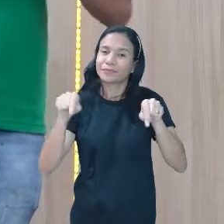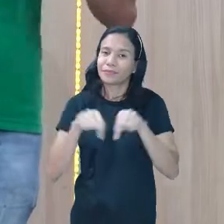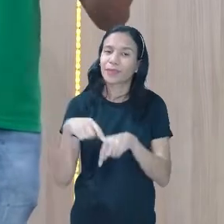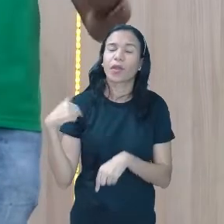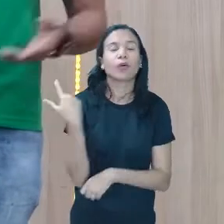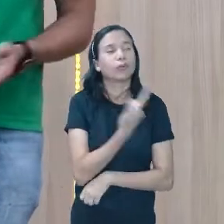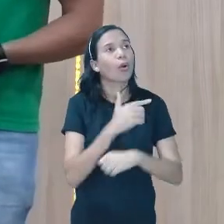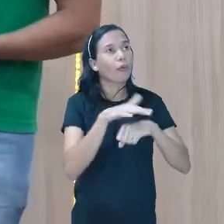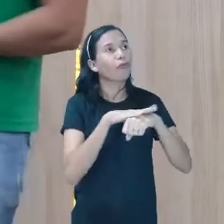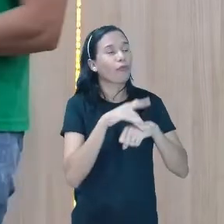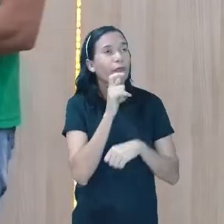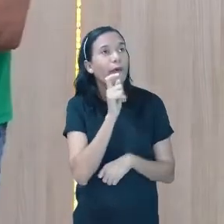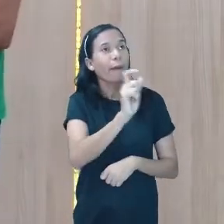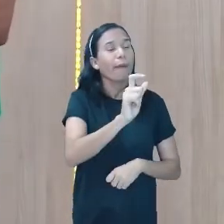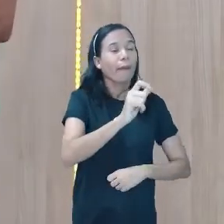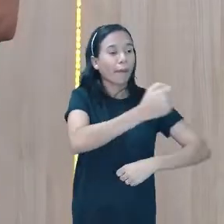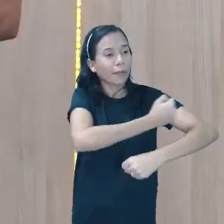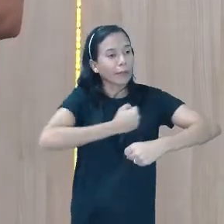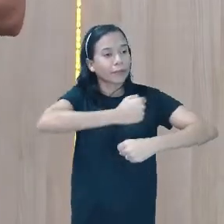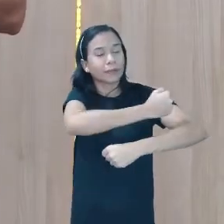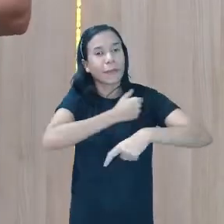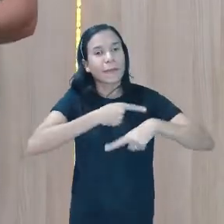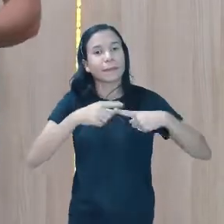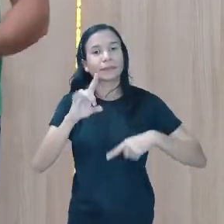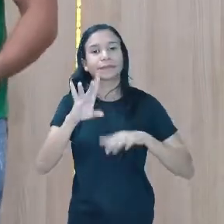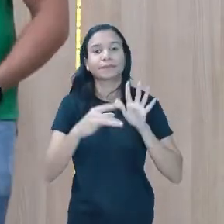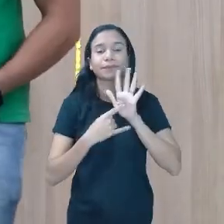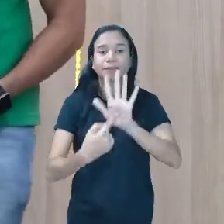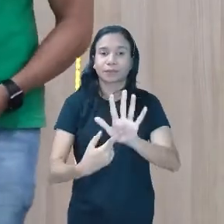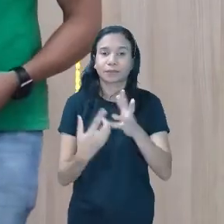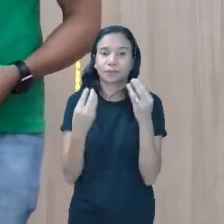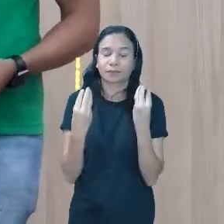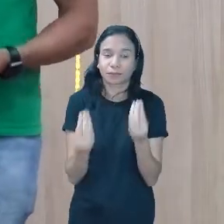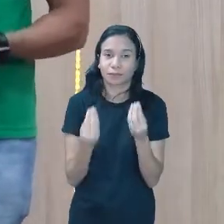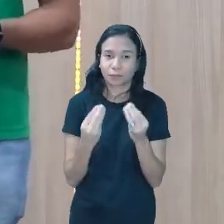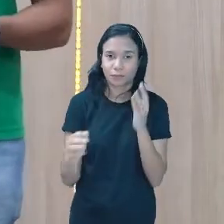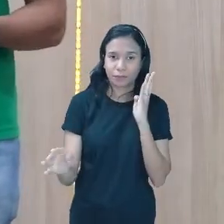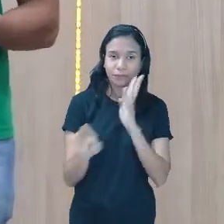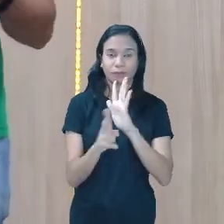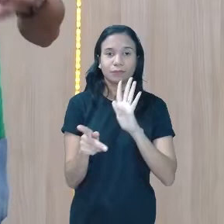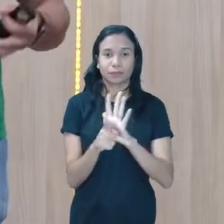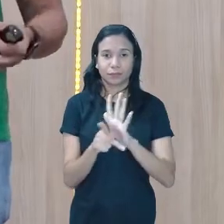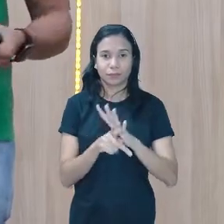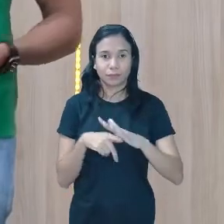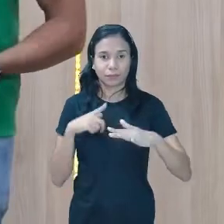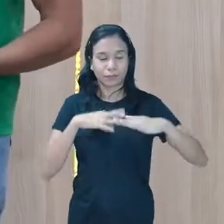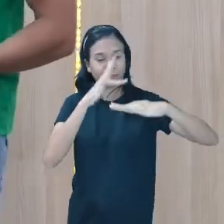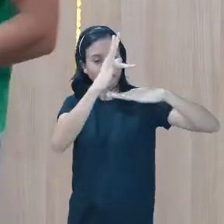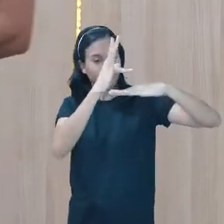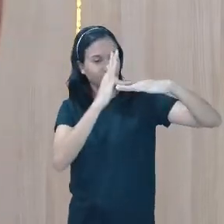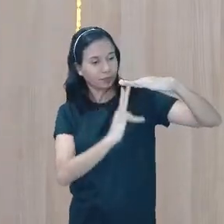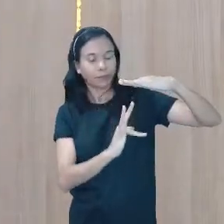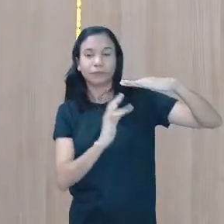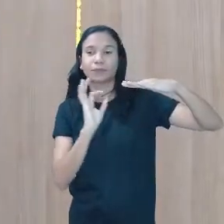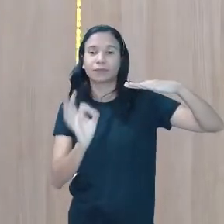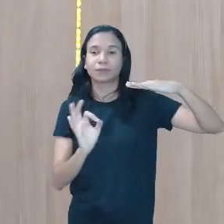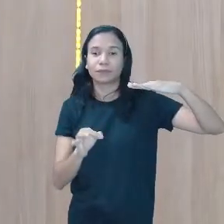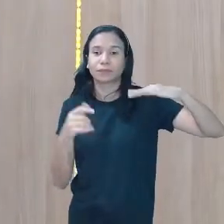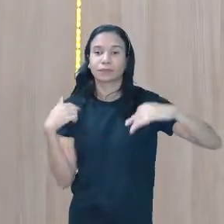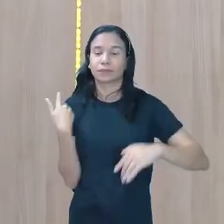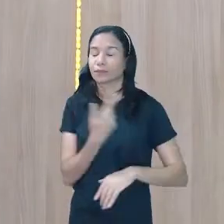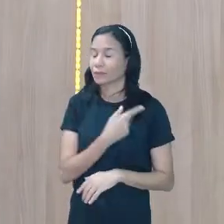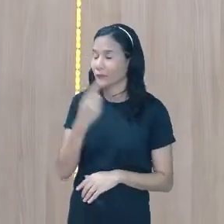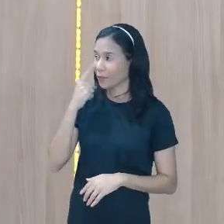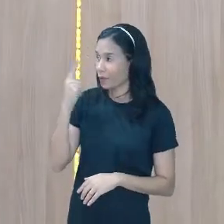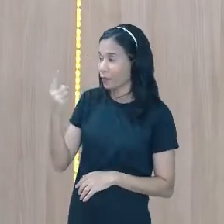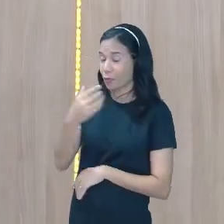gente falou da receita justamente para mostrar onde é que a gente vê essa ideia de fração, tá? Que a gente estava vendo no